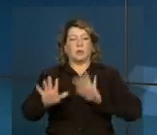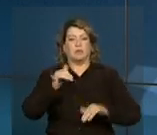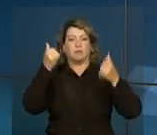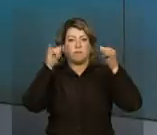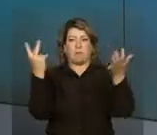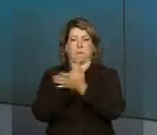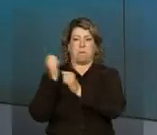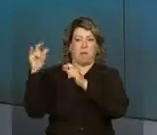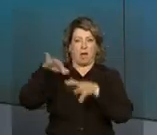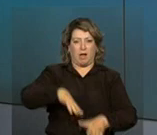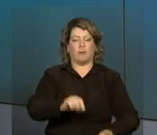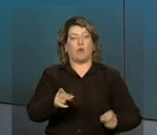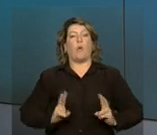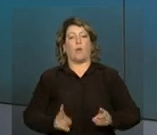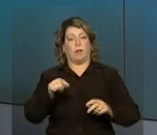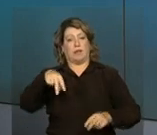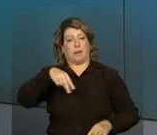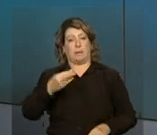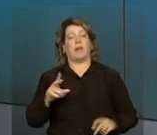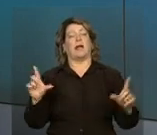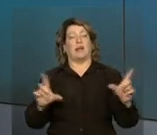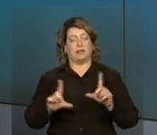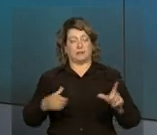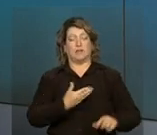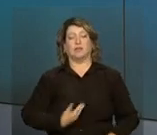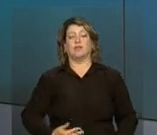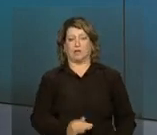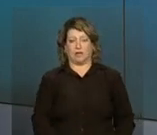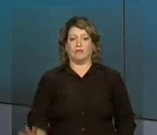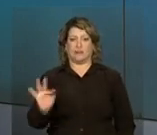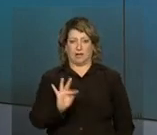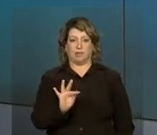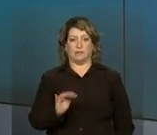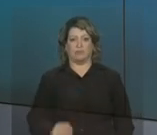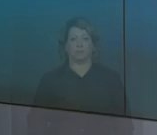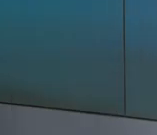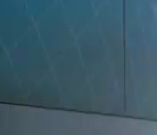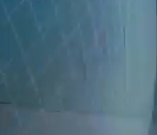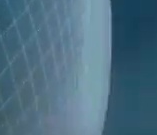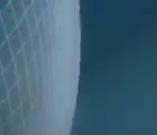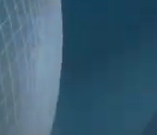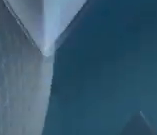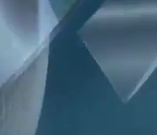de desastres. Continue com a gente na NBR, a TV do governo federal.